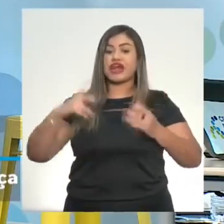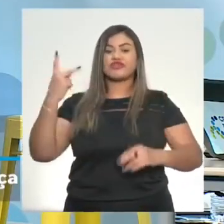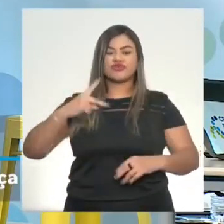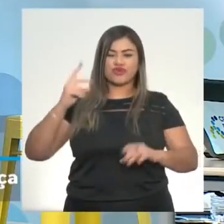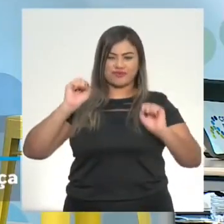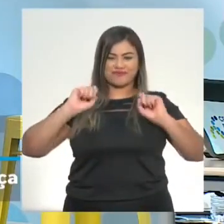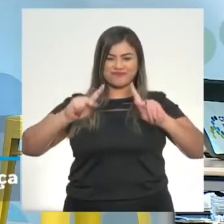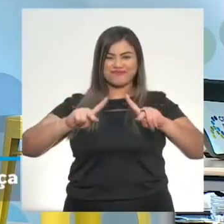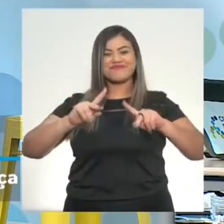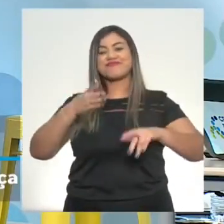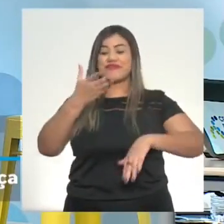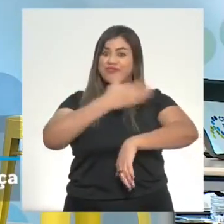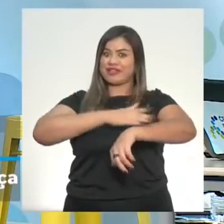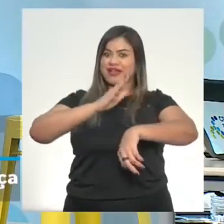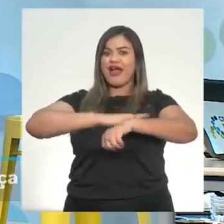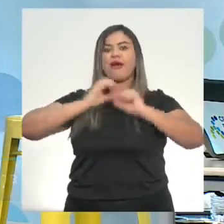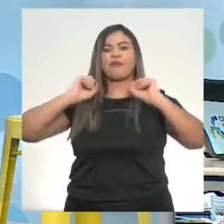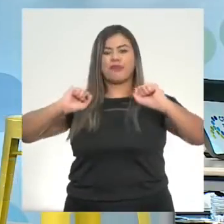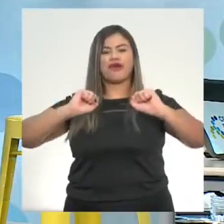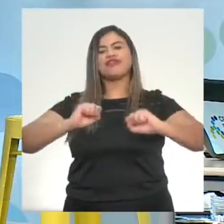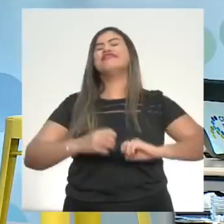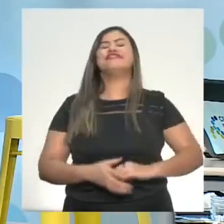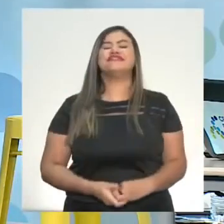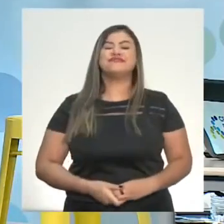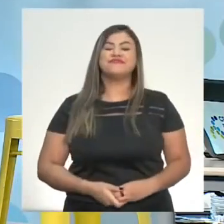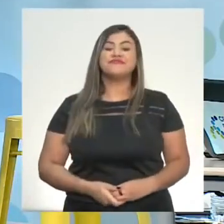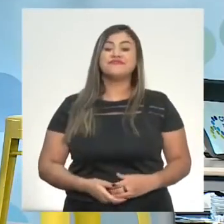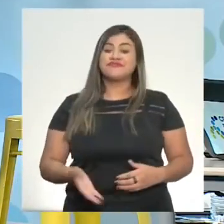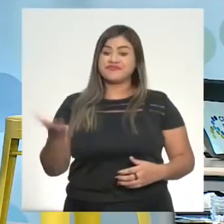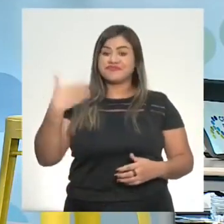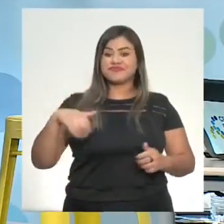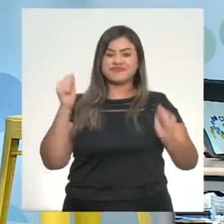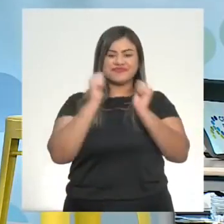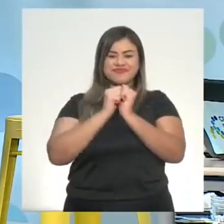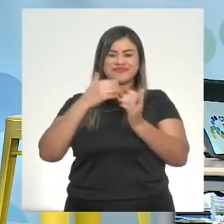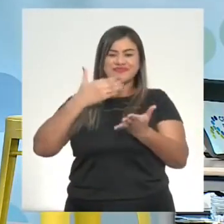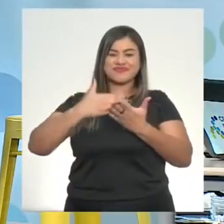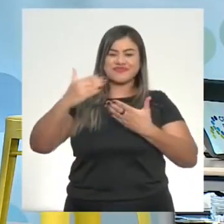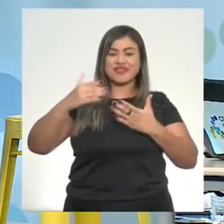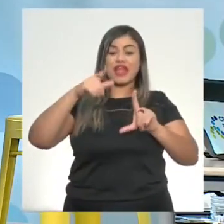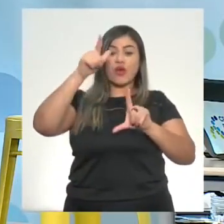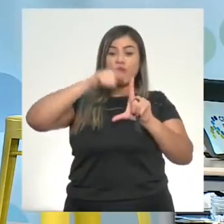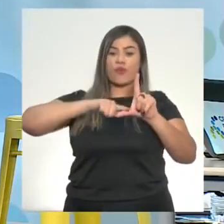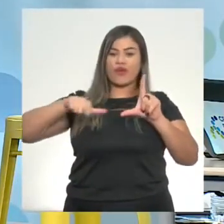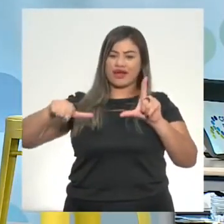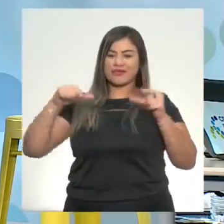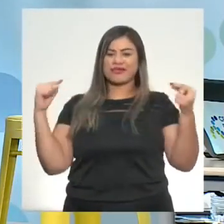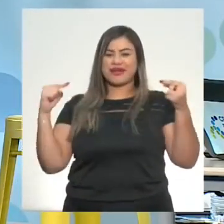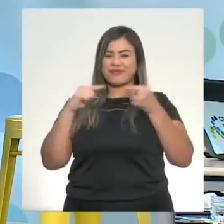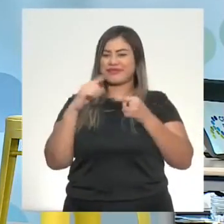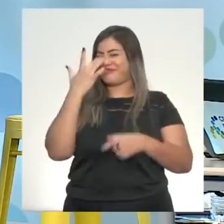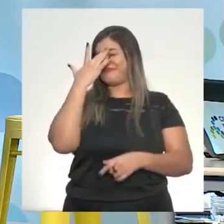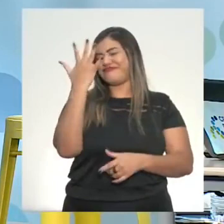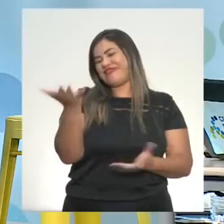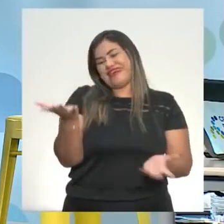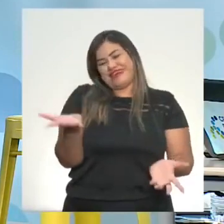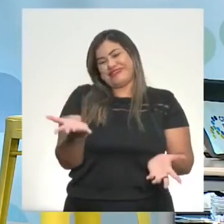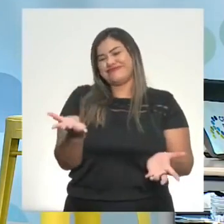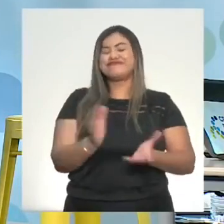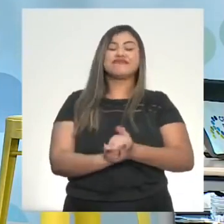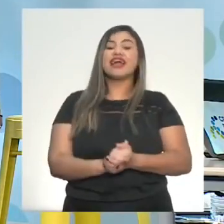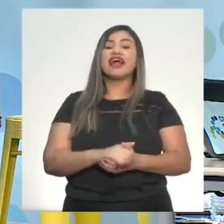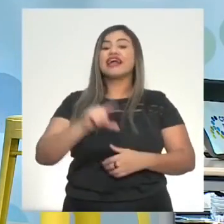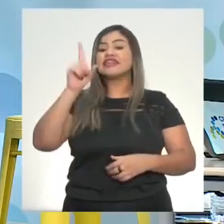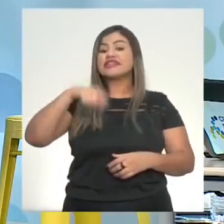tá bom? Então, vai se preparando, hein? Muito bem. Vamos lá, pessoal. Vou começar com o ângulo, porque é o mais fácil, né? Bom,